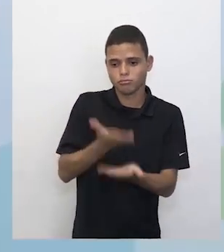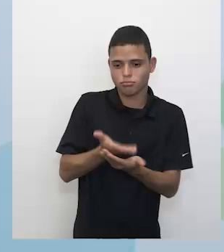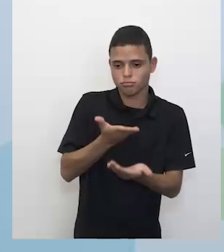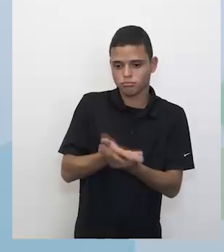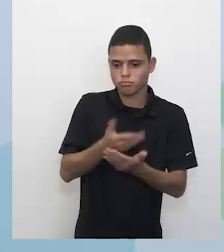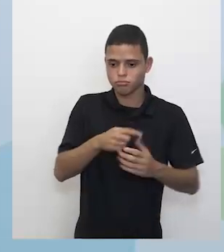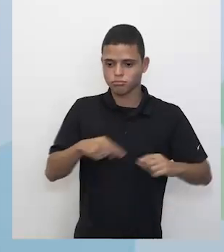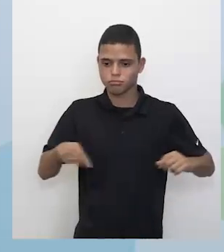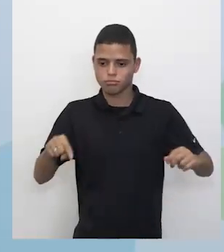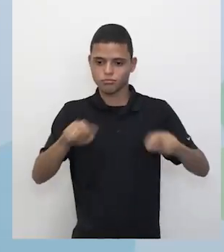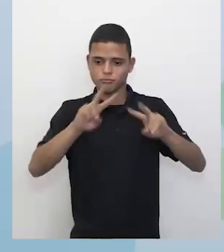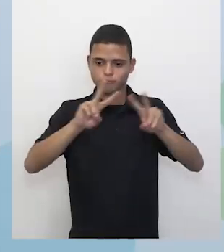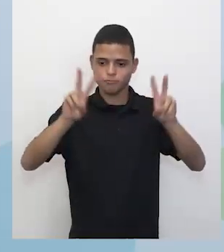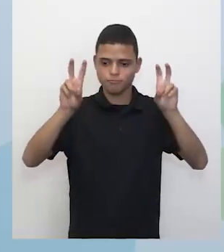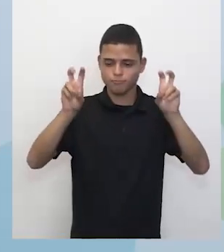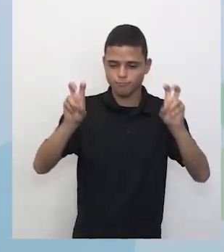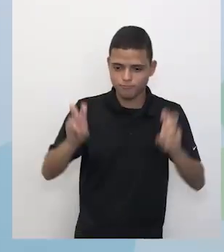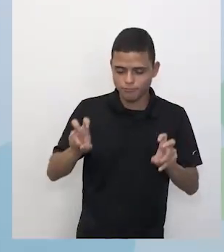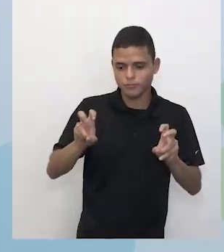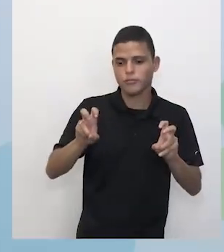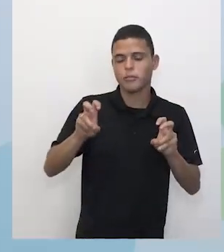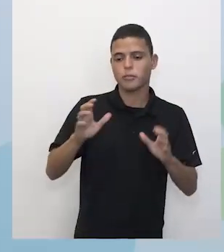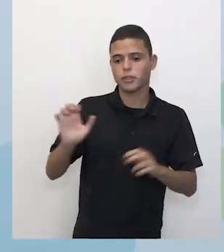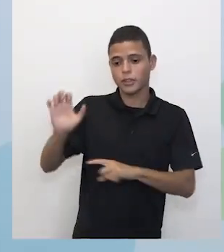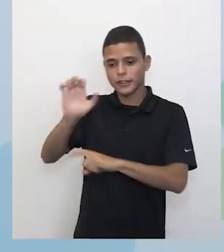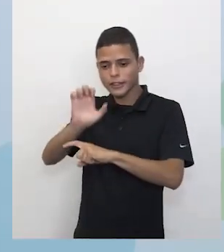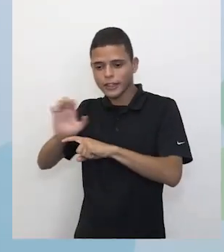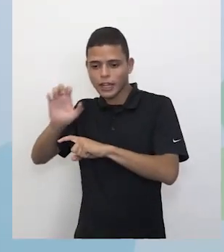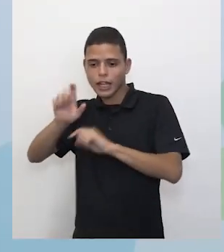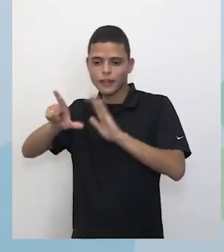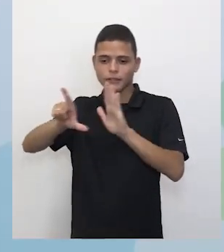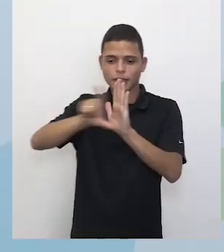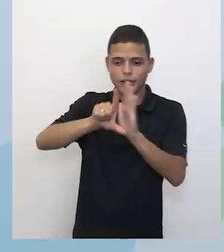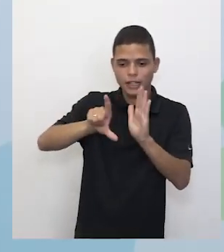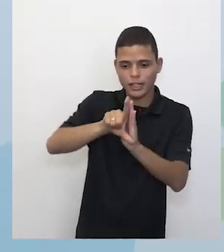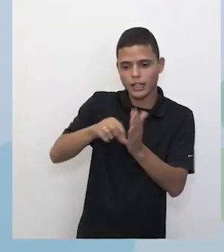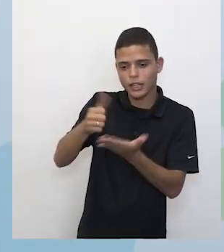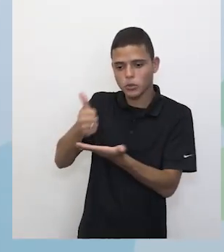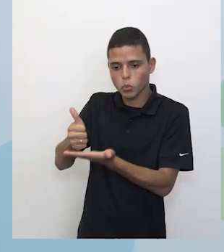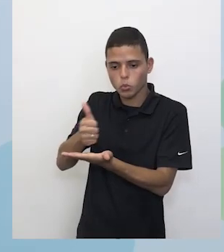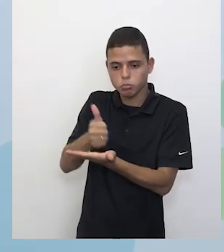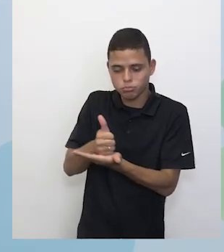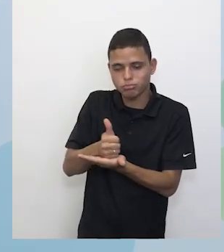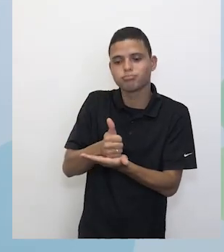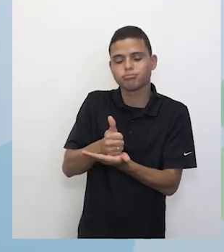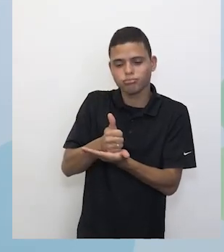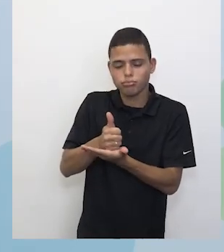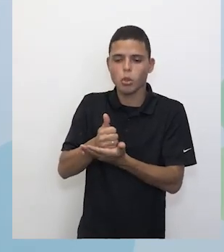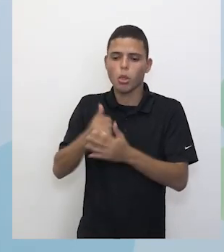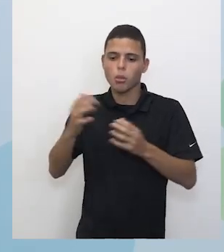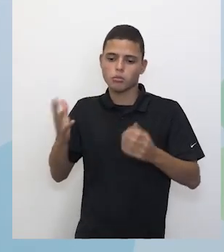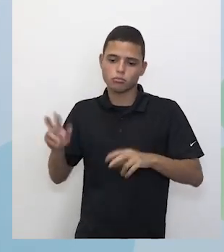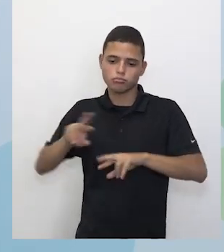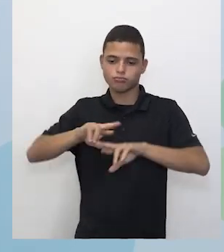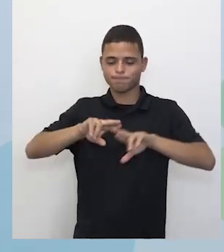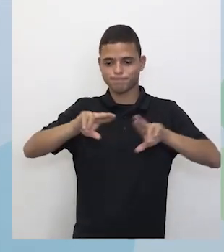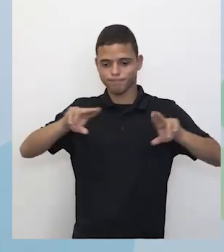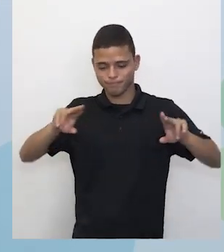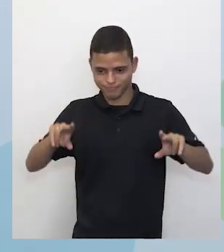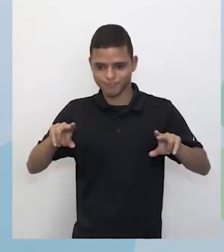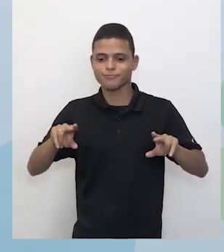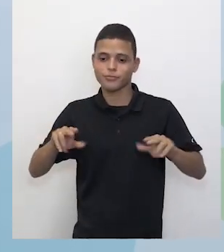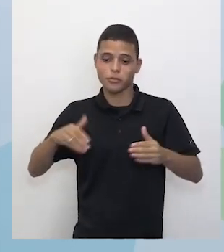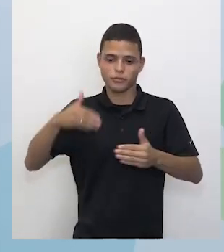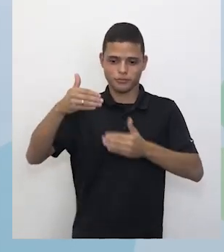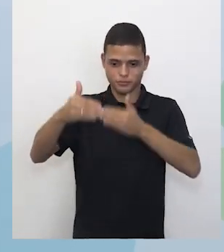da perspectiva de um grupo de autores chamados contratualistas, e a gente já vai contar melhor essa história para vocês. E na semana